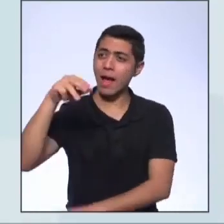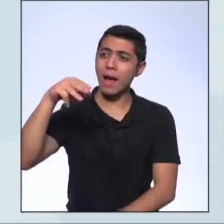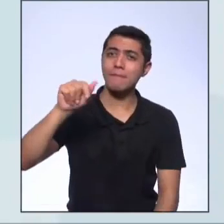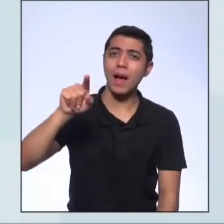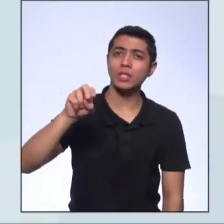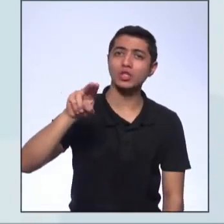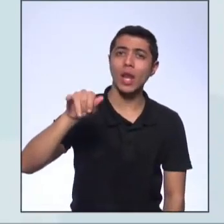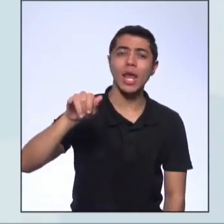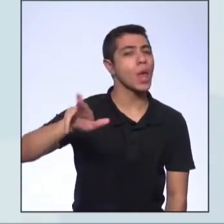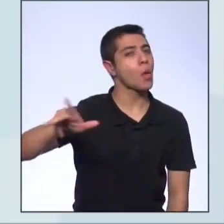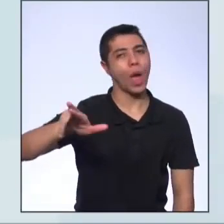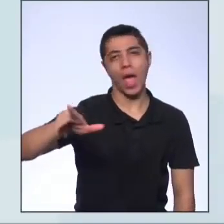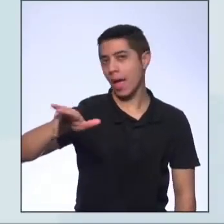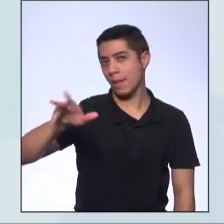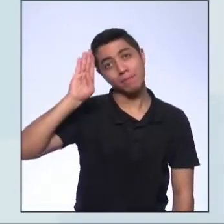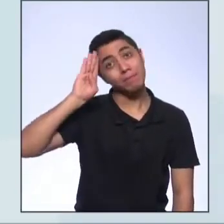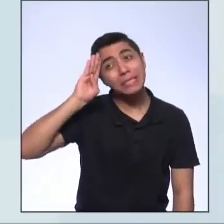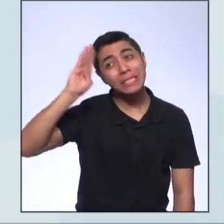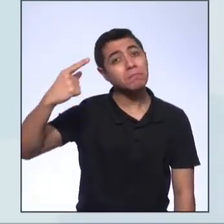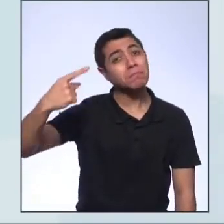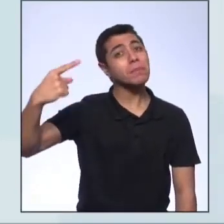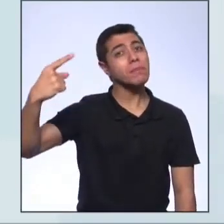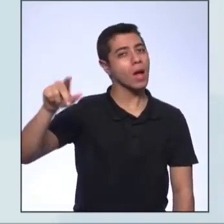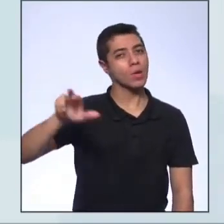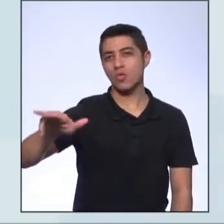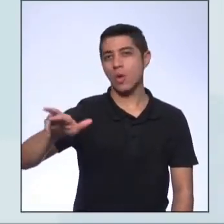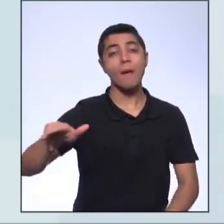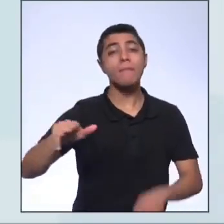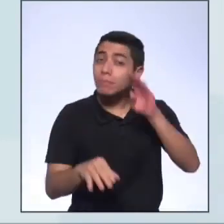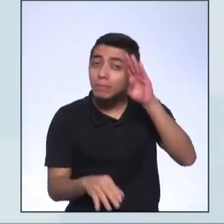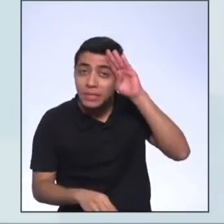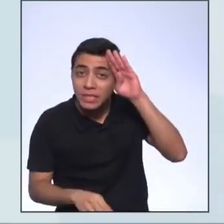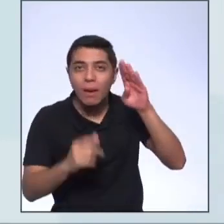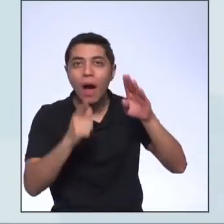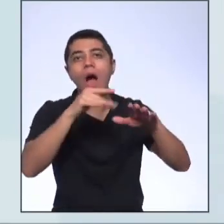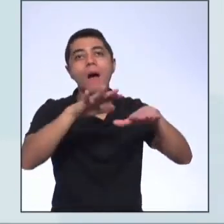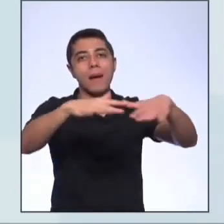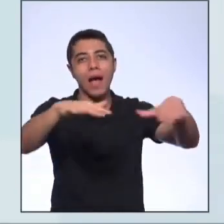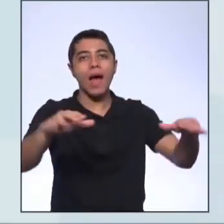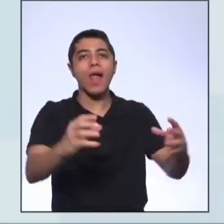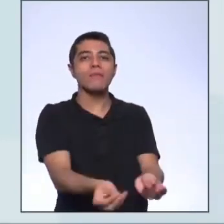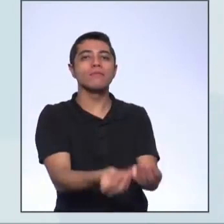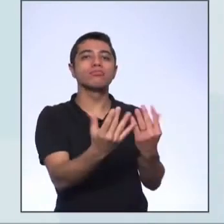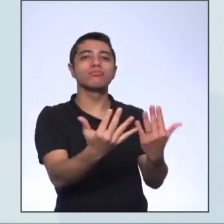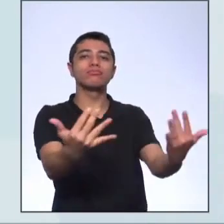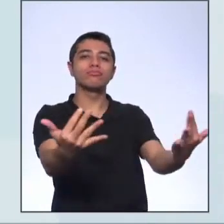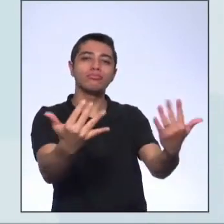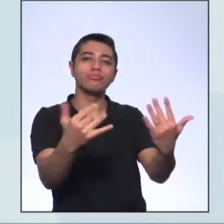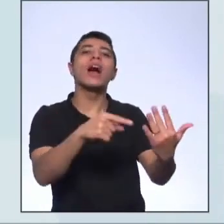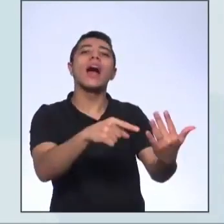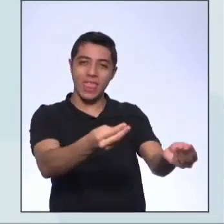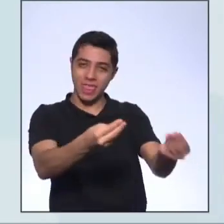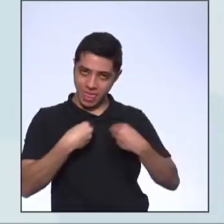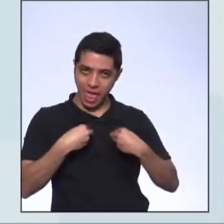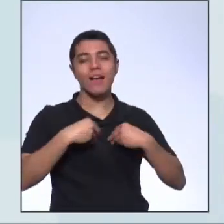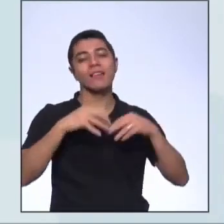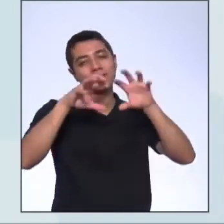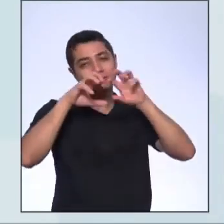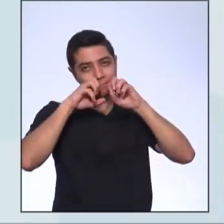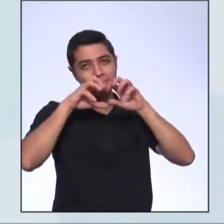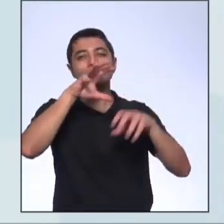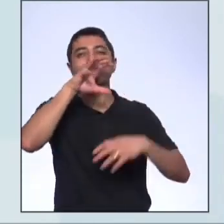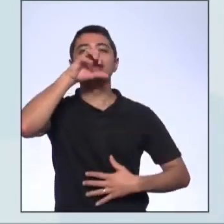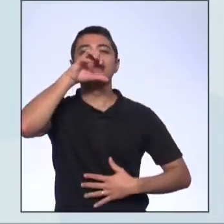Então, como são base da cadeia alimentar essas algas, né, é responsável aí, junto com as cianobactérias por 90% do